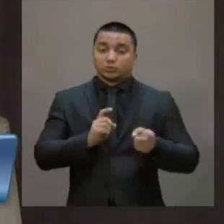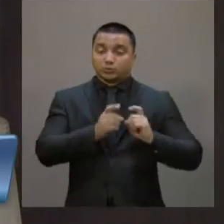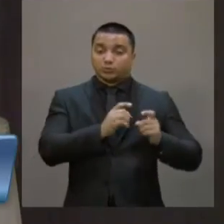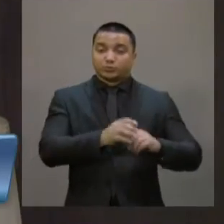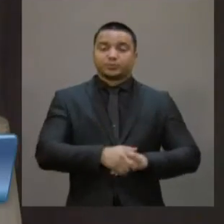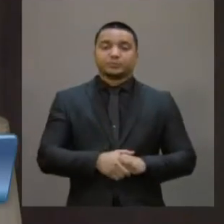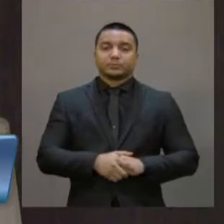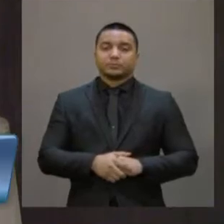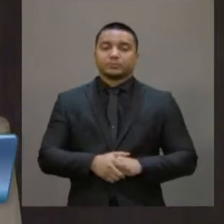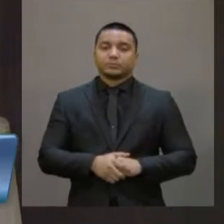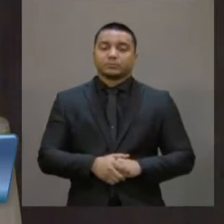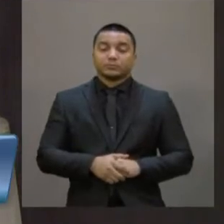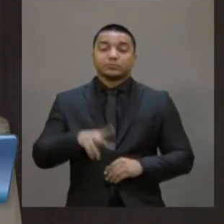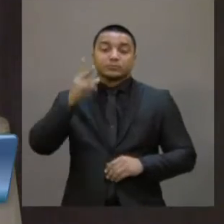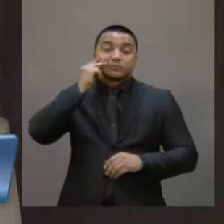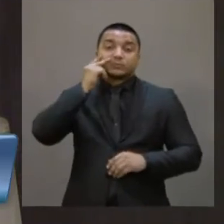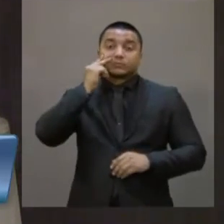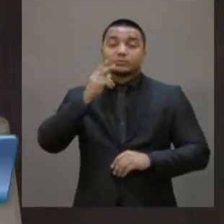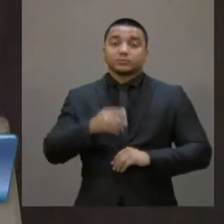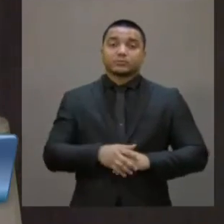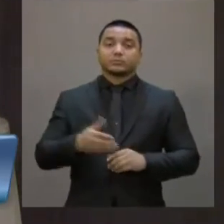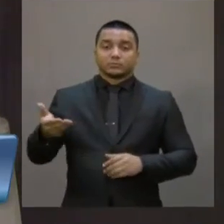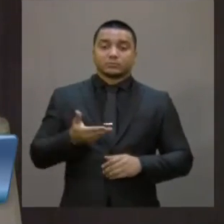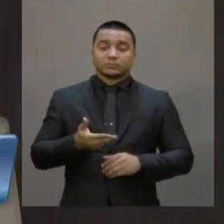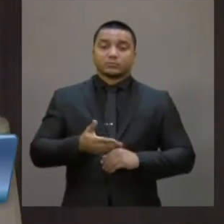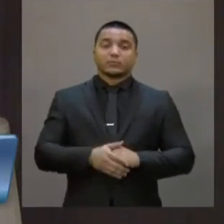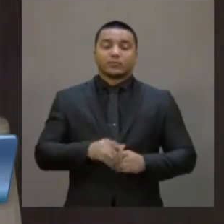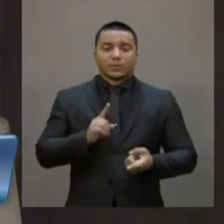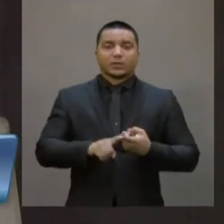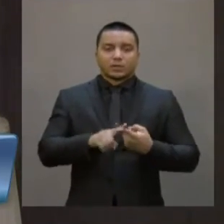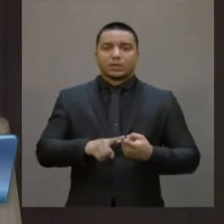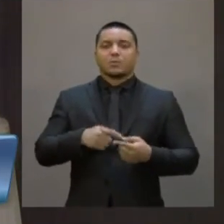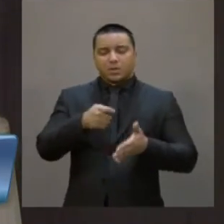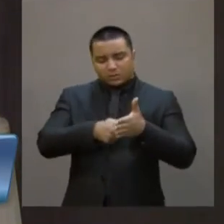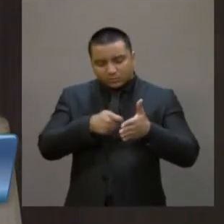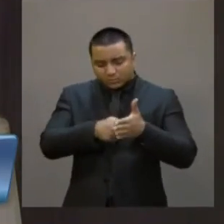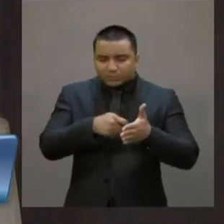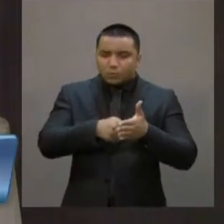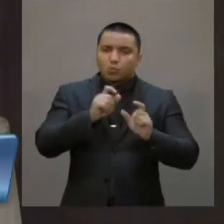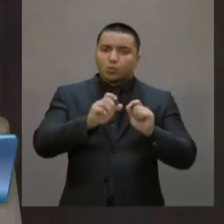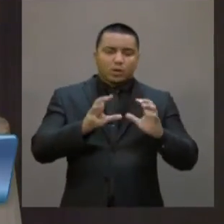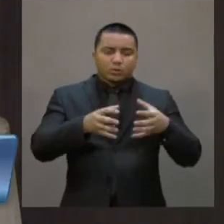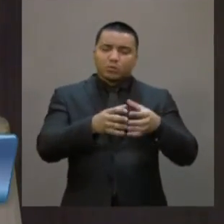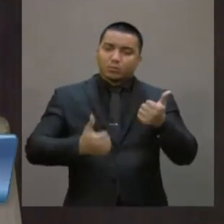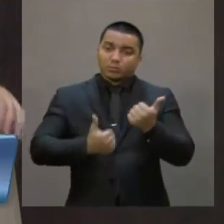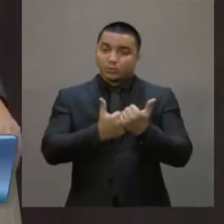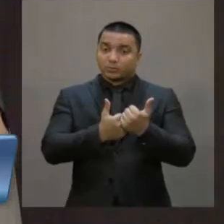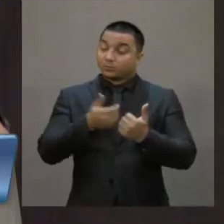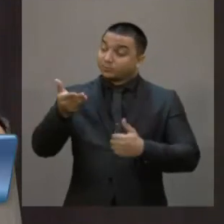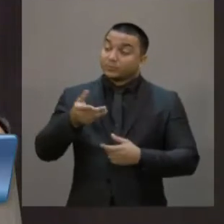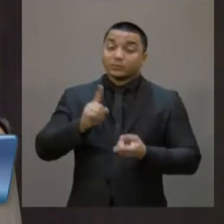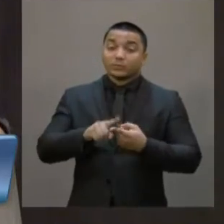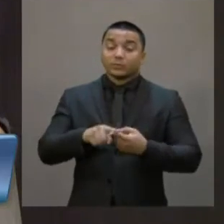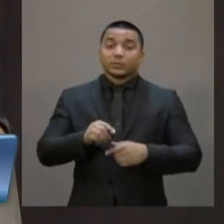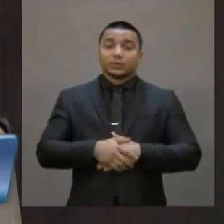quero felicitá-la. Deputado Heitor E também passar a palavra ao deputado Heitor, que também é um lutador. Inclusive, o deputado Heitor, há